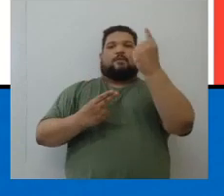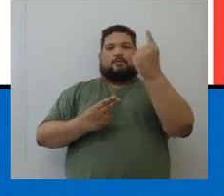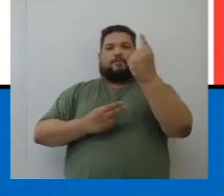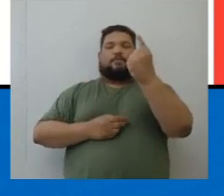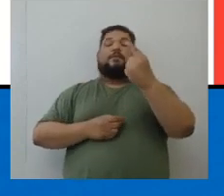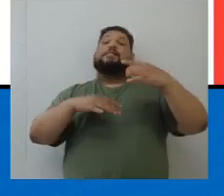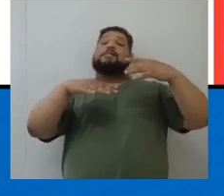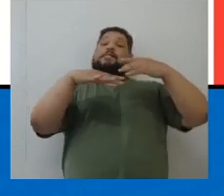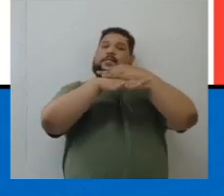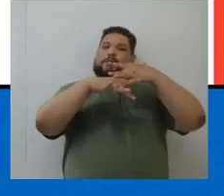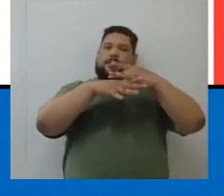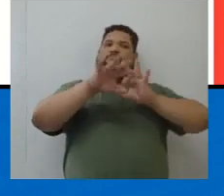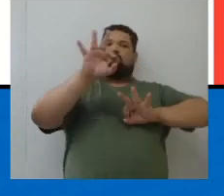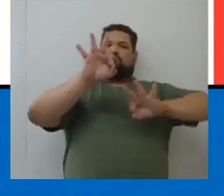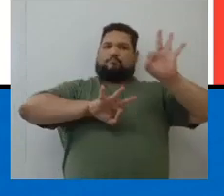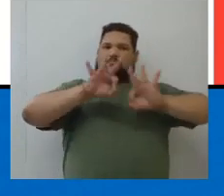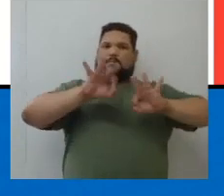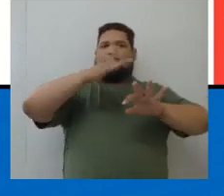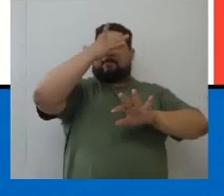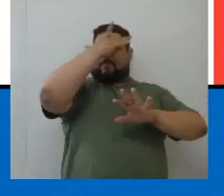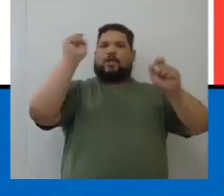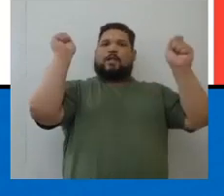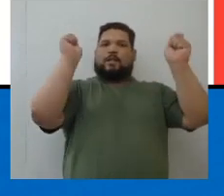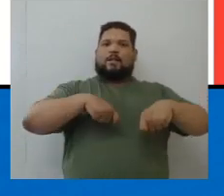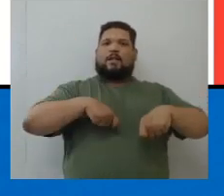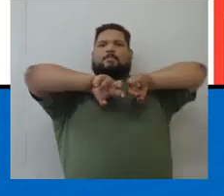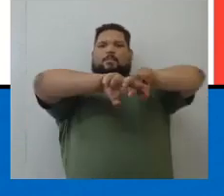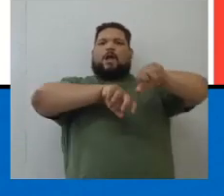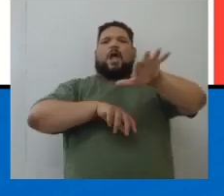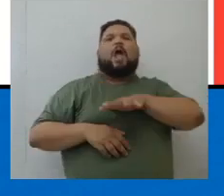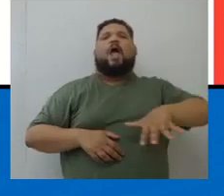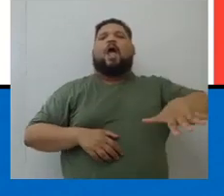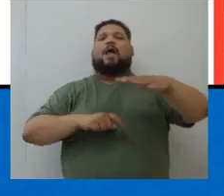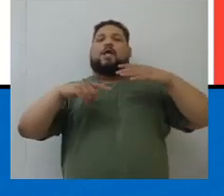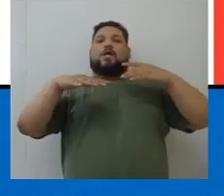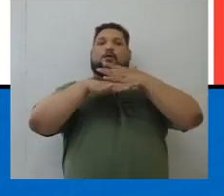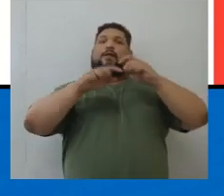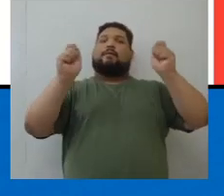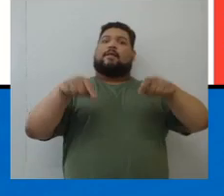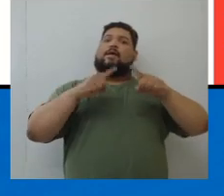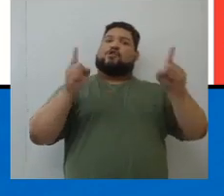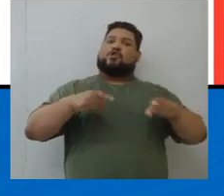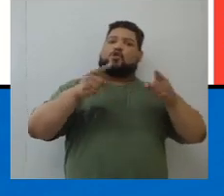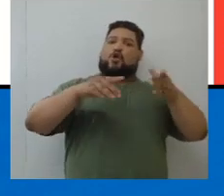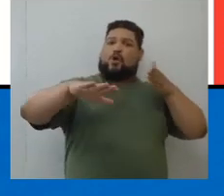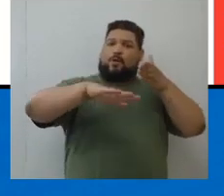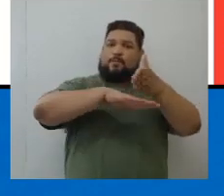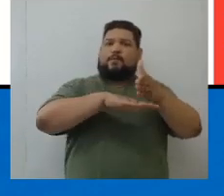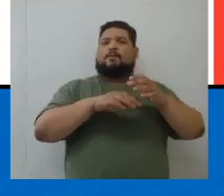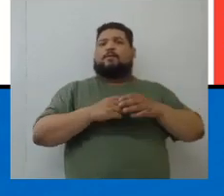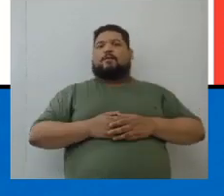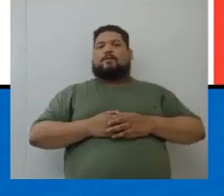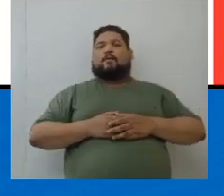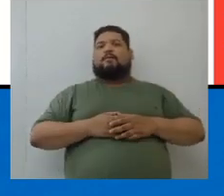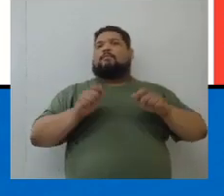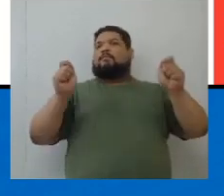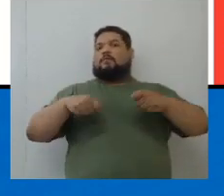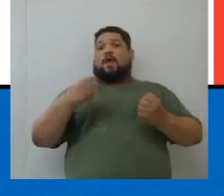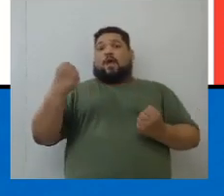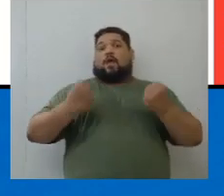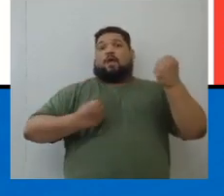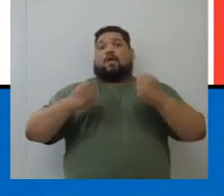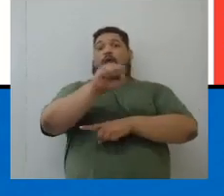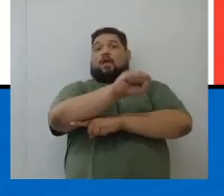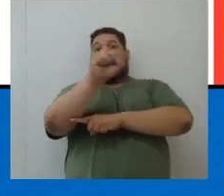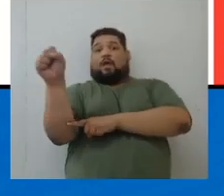que é dotada para aqueles que têm acesso à renda e que conseguem ir ao shopping, que se deslocam de carro, que